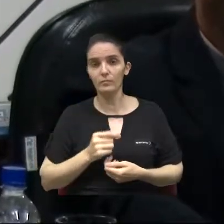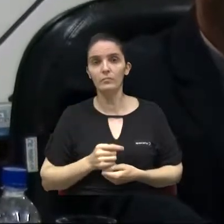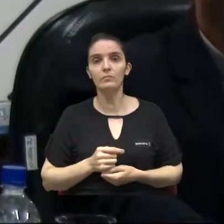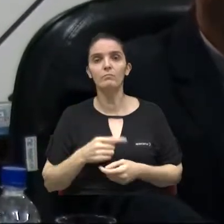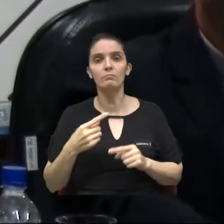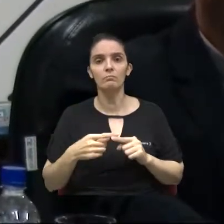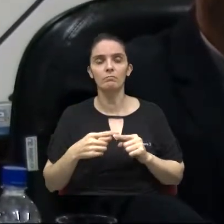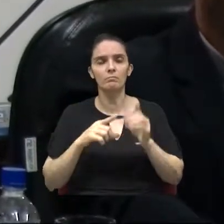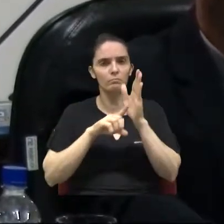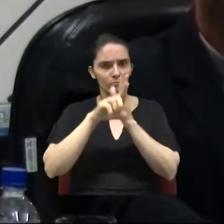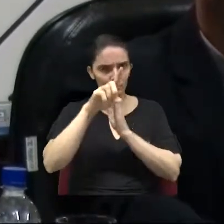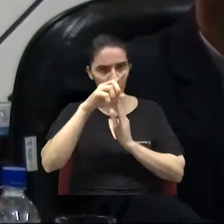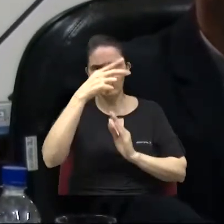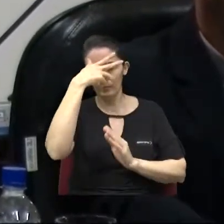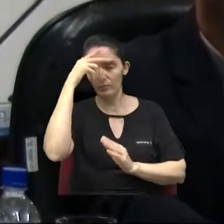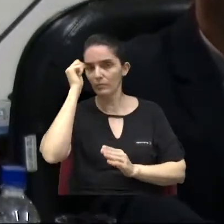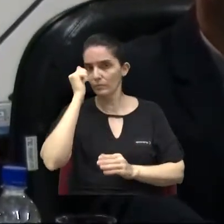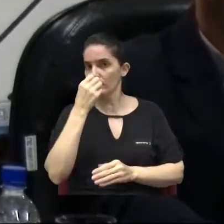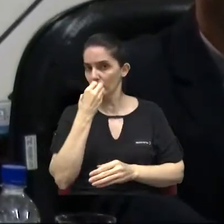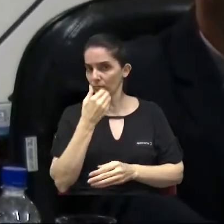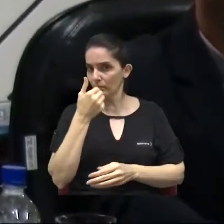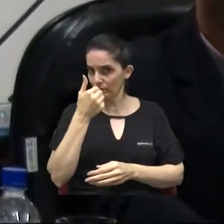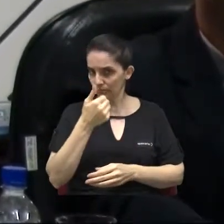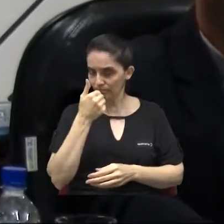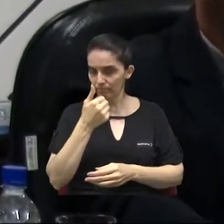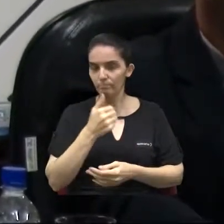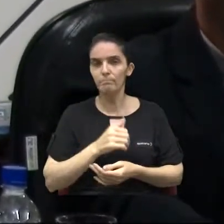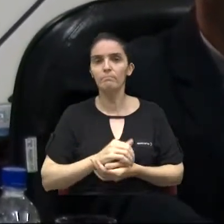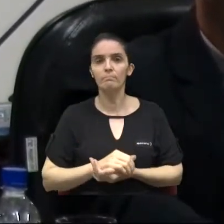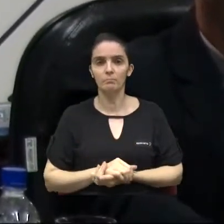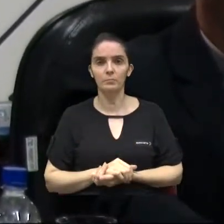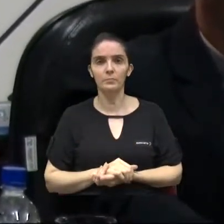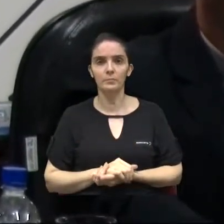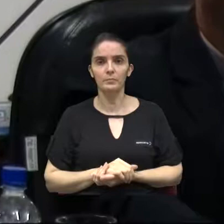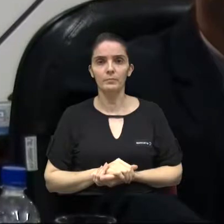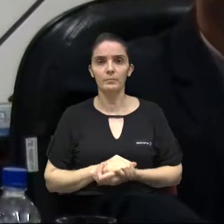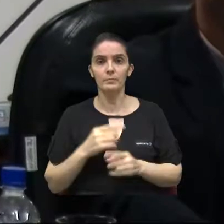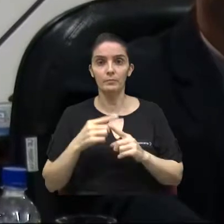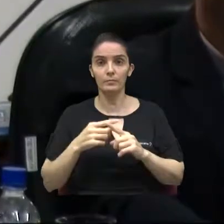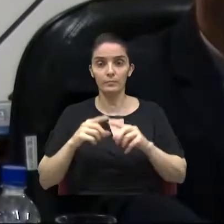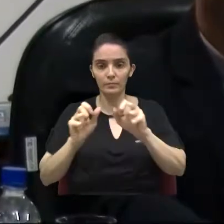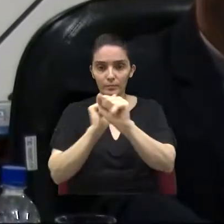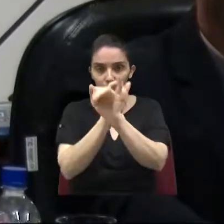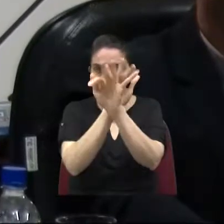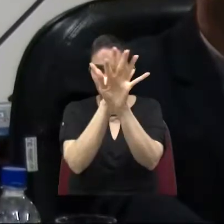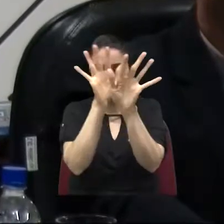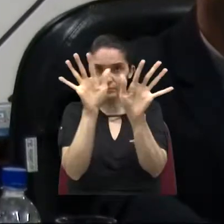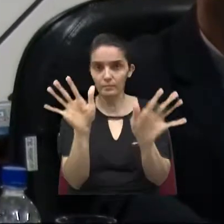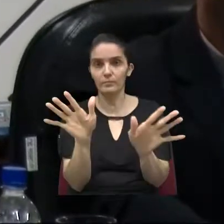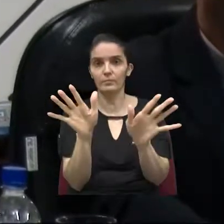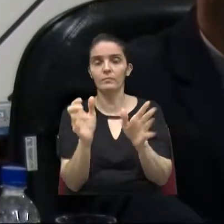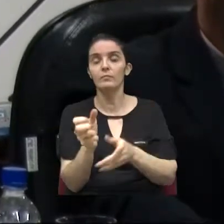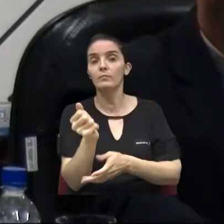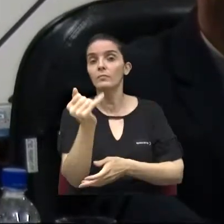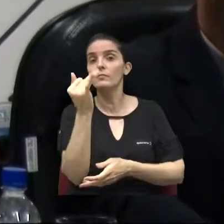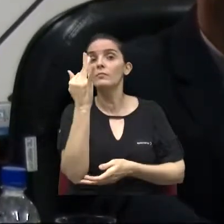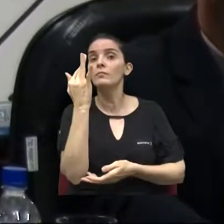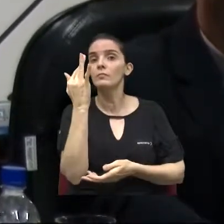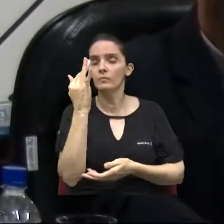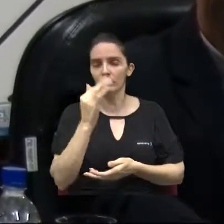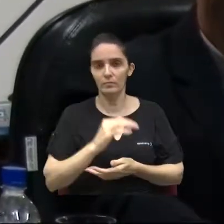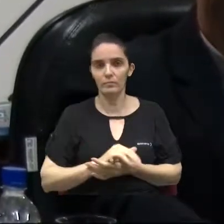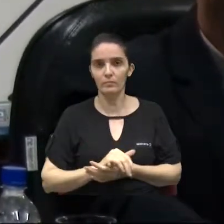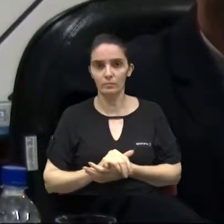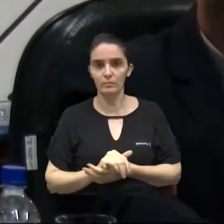importante requerimento que vai trazer às claras os valores que